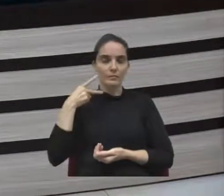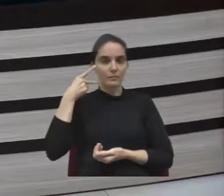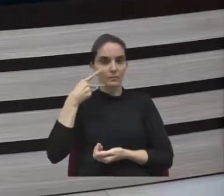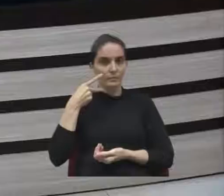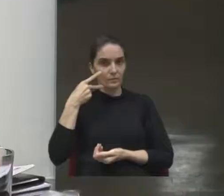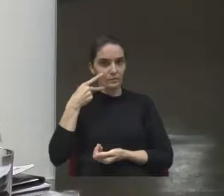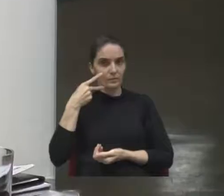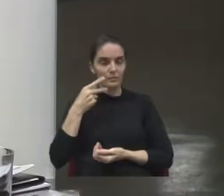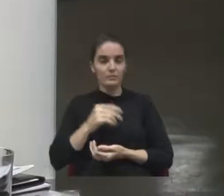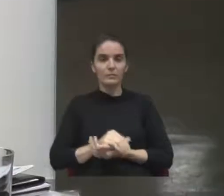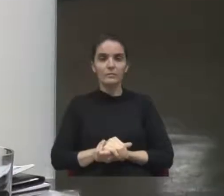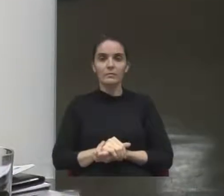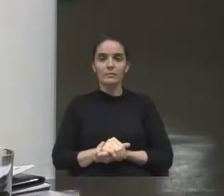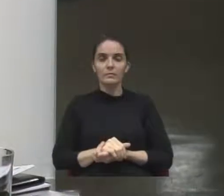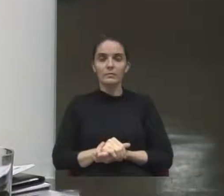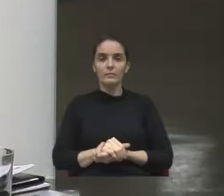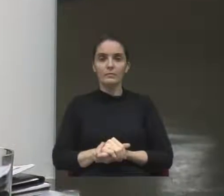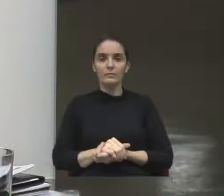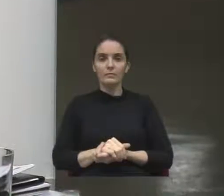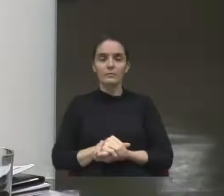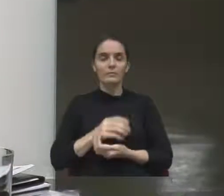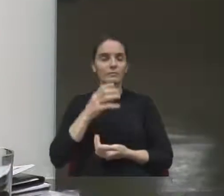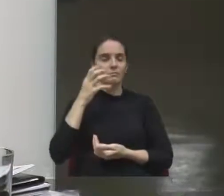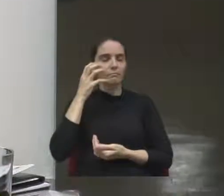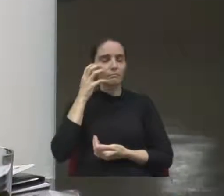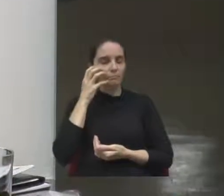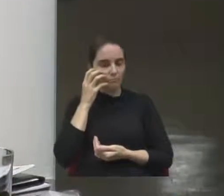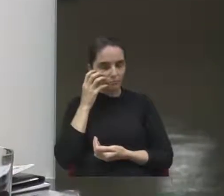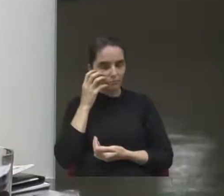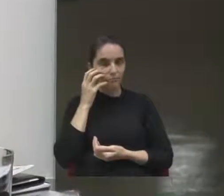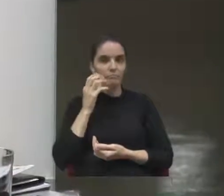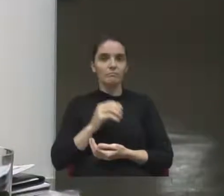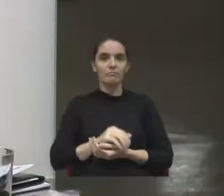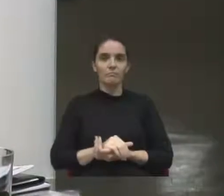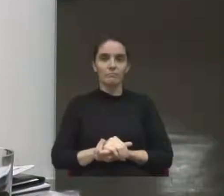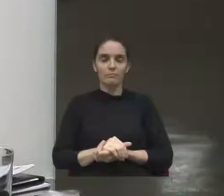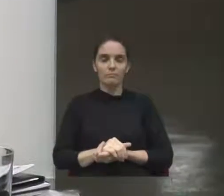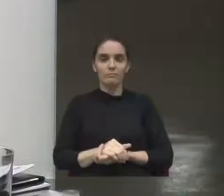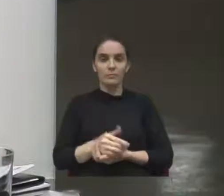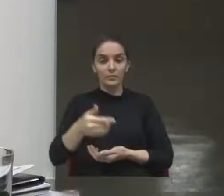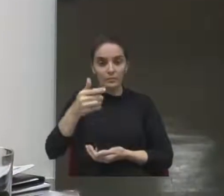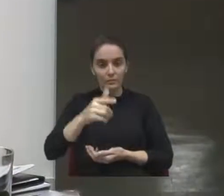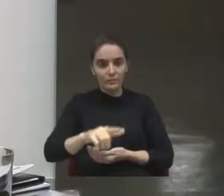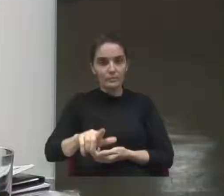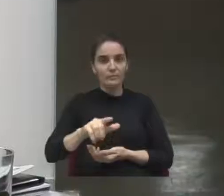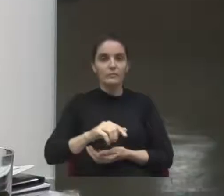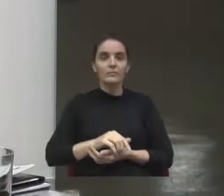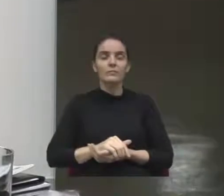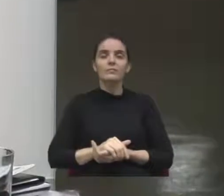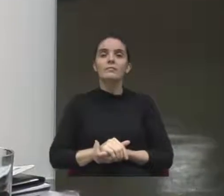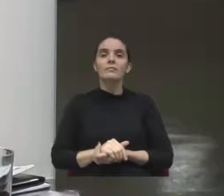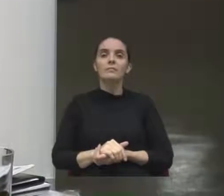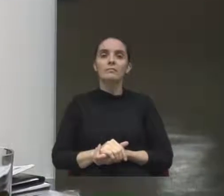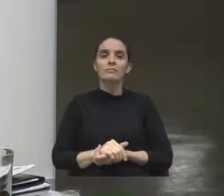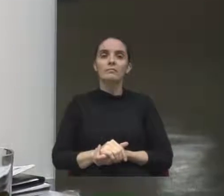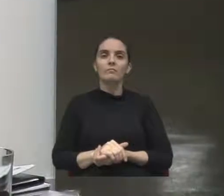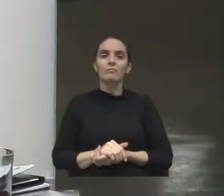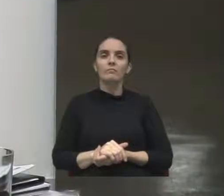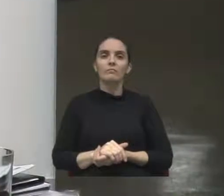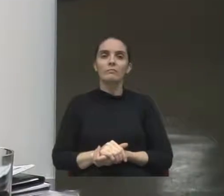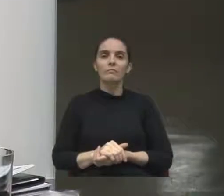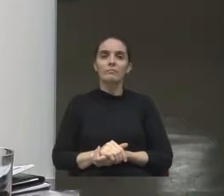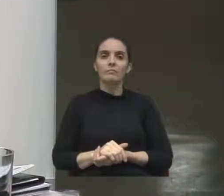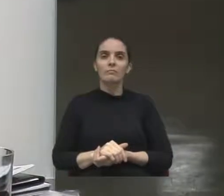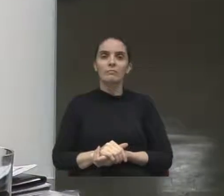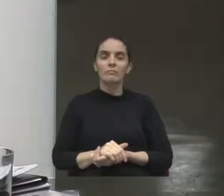o vereador Marcelo Rossi dá mais um passo naquilo que lhe trouxe a essa casa. Acho muito bonito